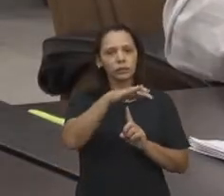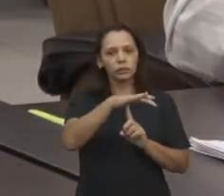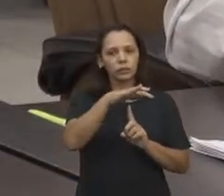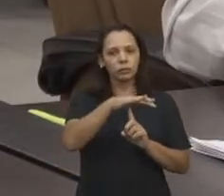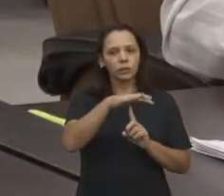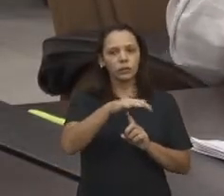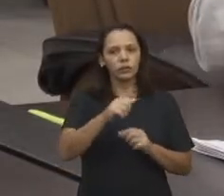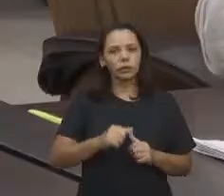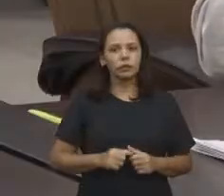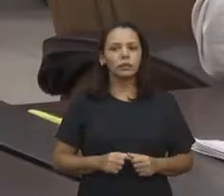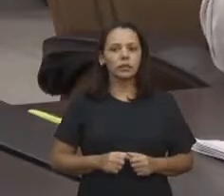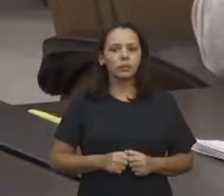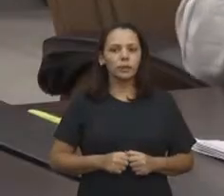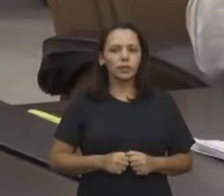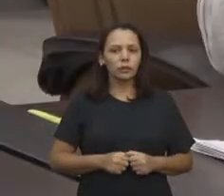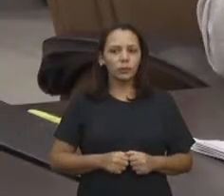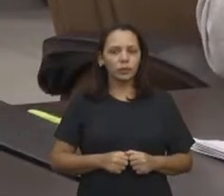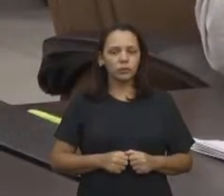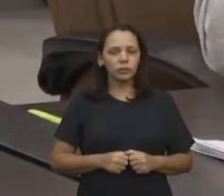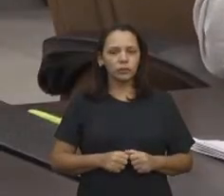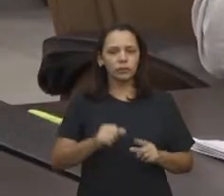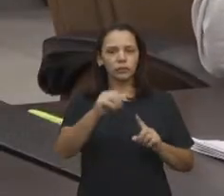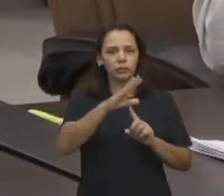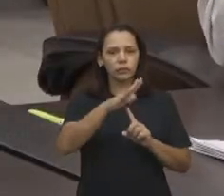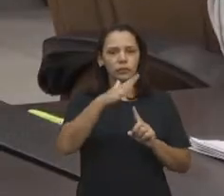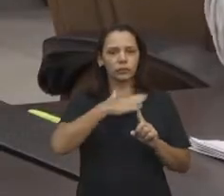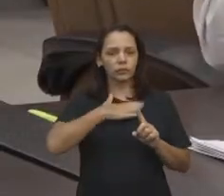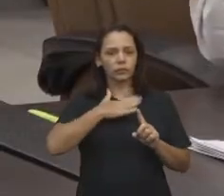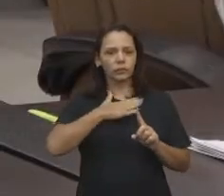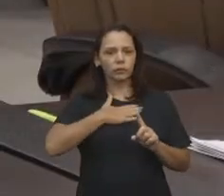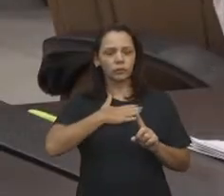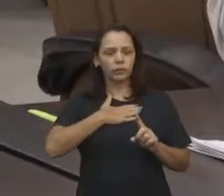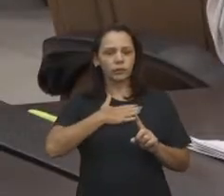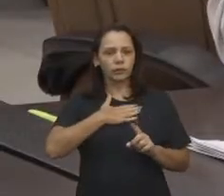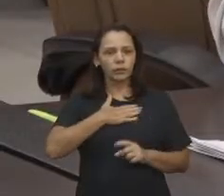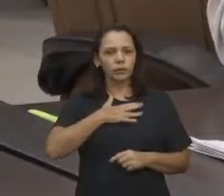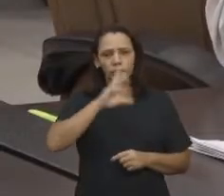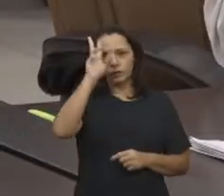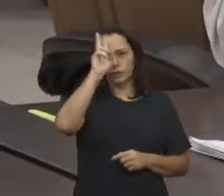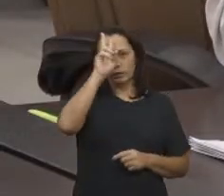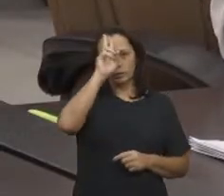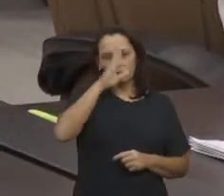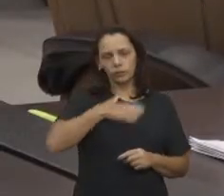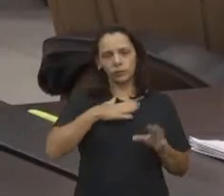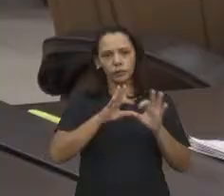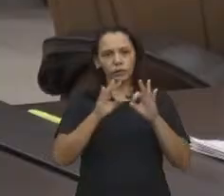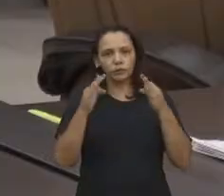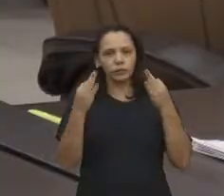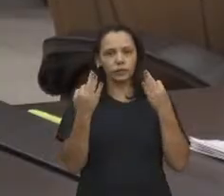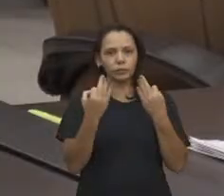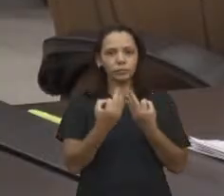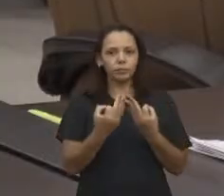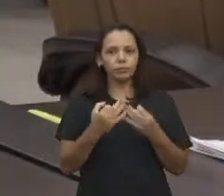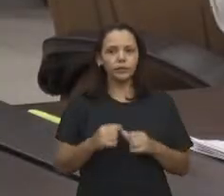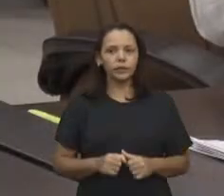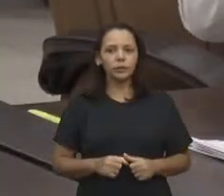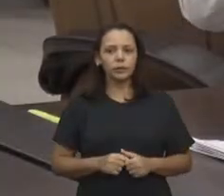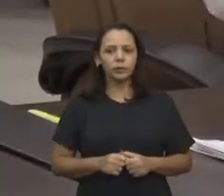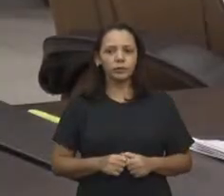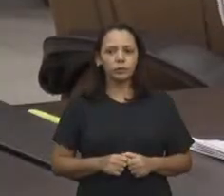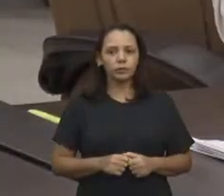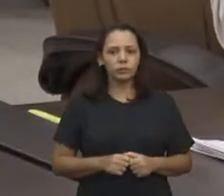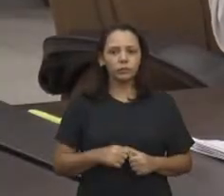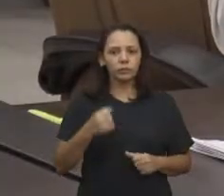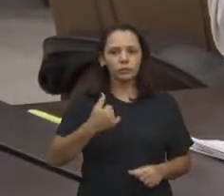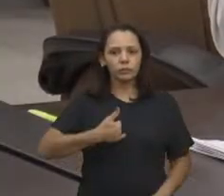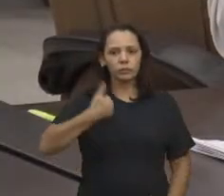foi minha, e eu vou deixar essa placa aqui como lembrança para a minha família. Passou de 60 anos, não pode ser